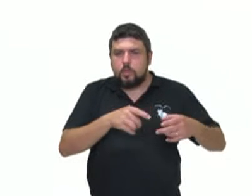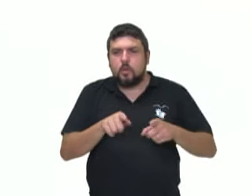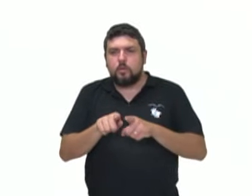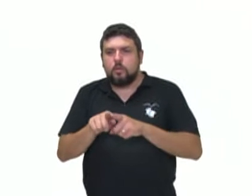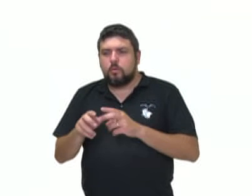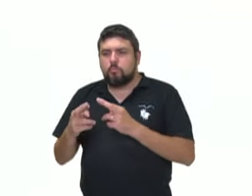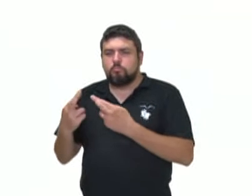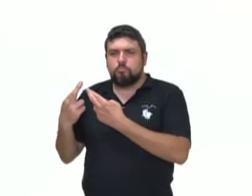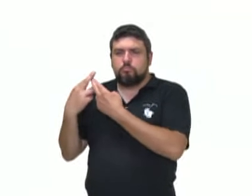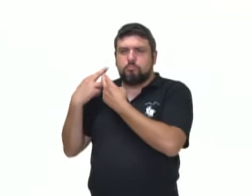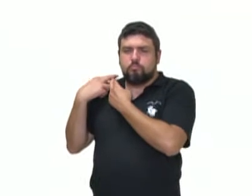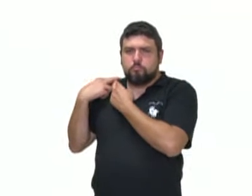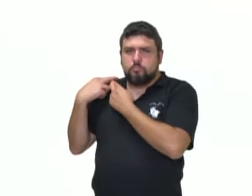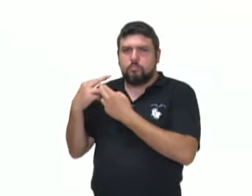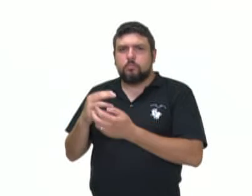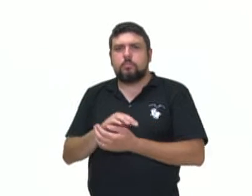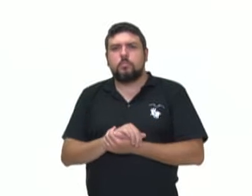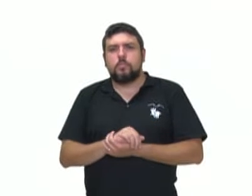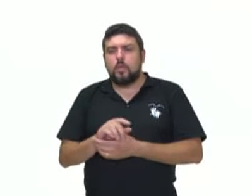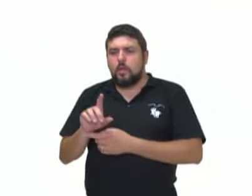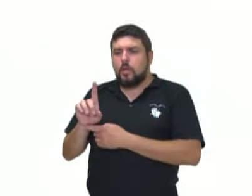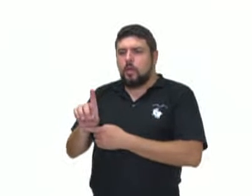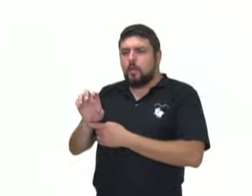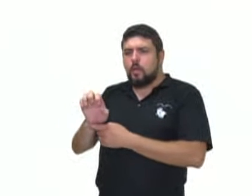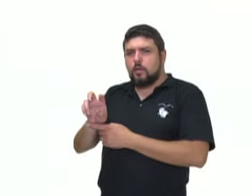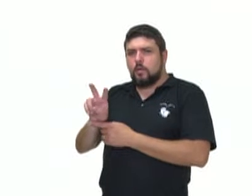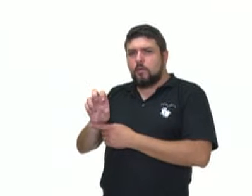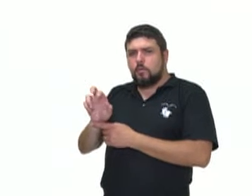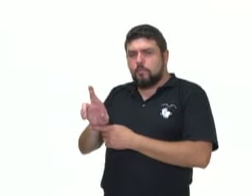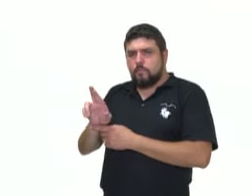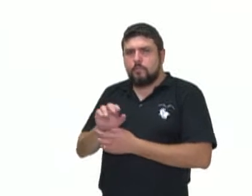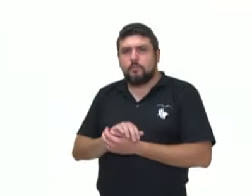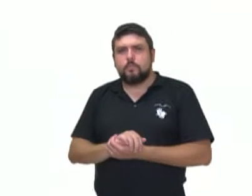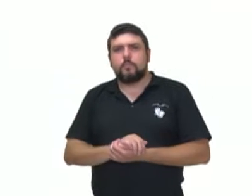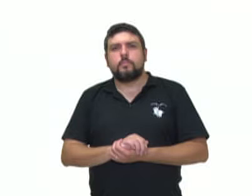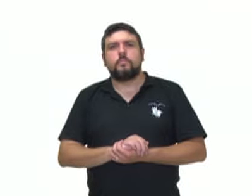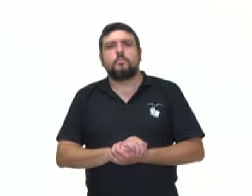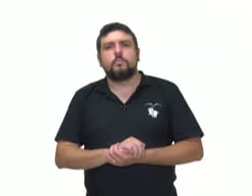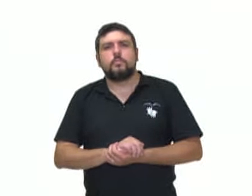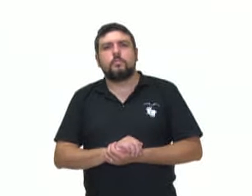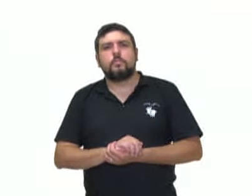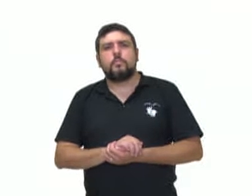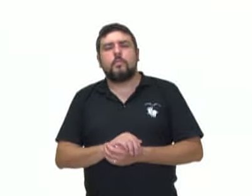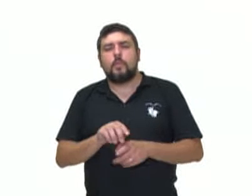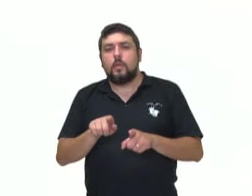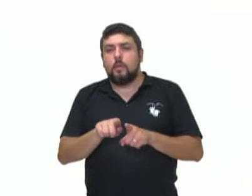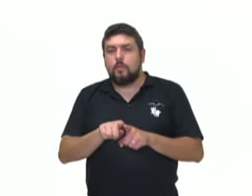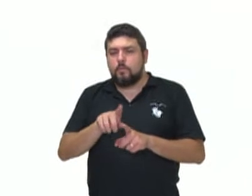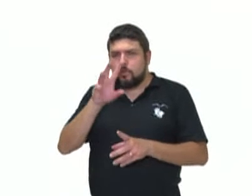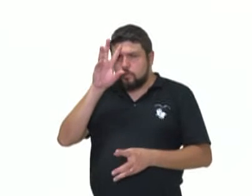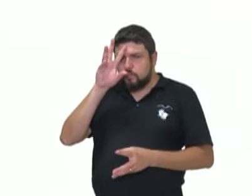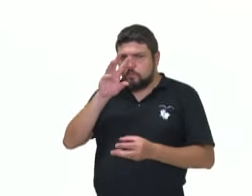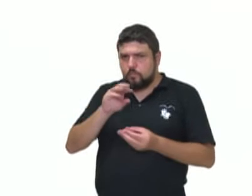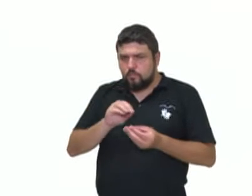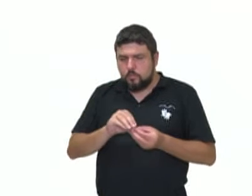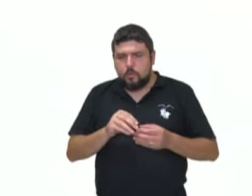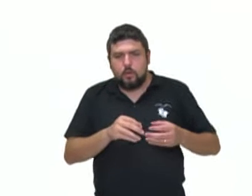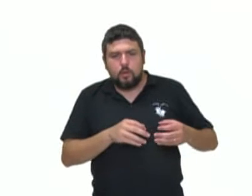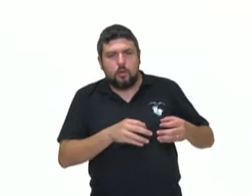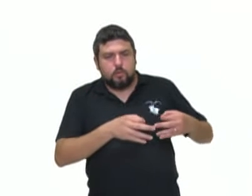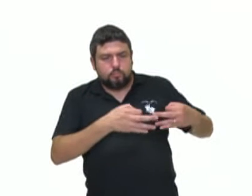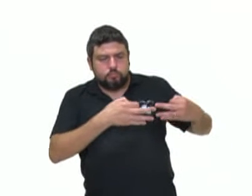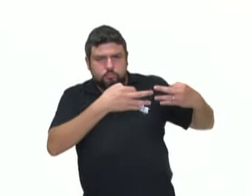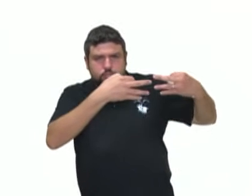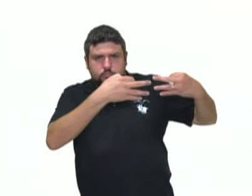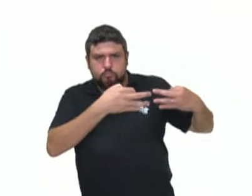dever. Quais são as semelhanças então entre essas duas ideias? Compreender que a honestidade faz